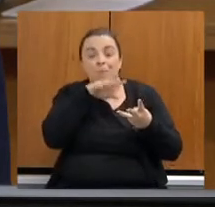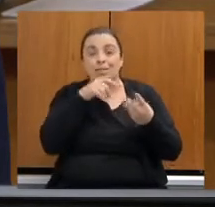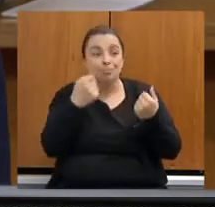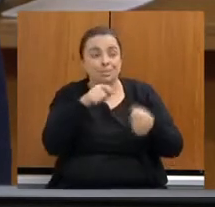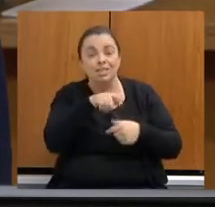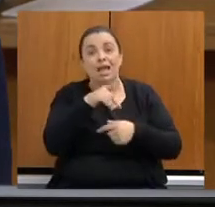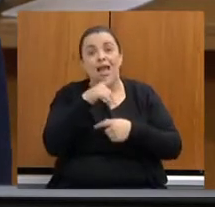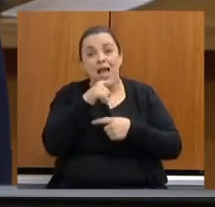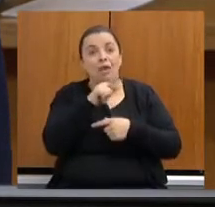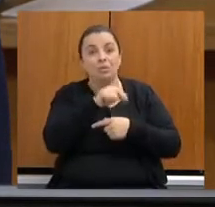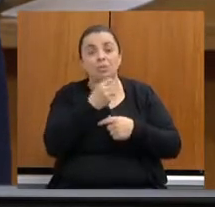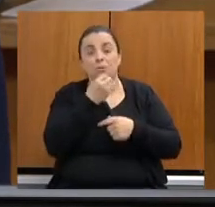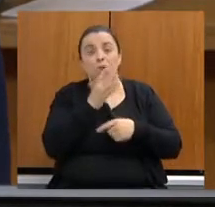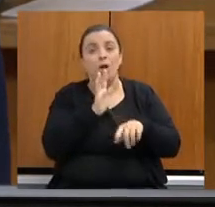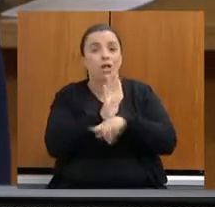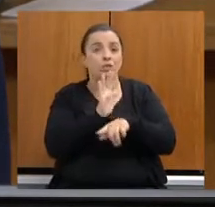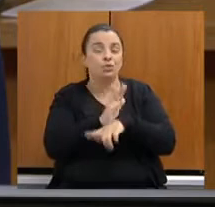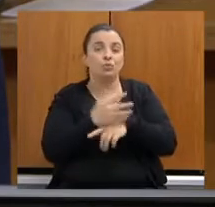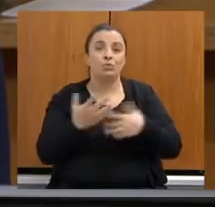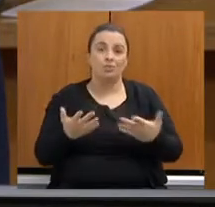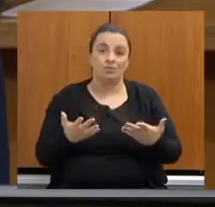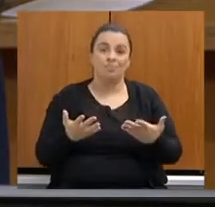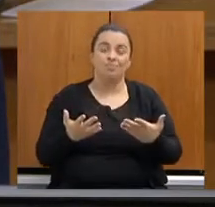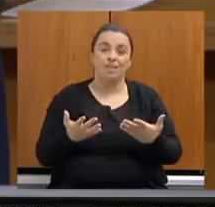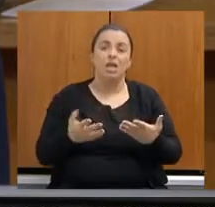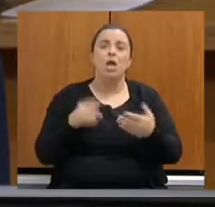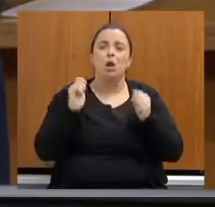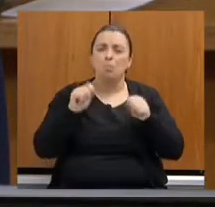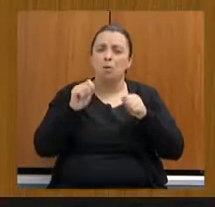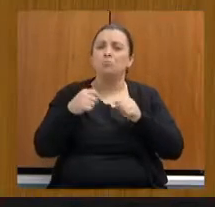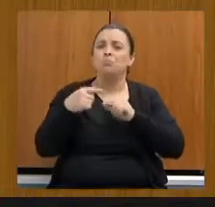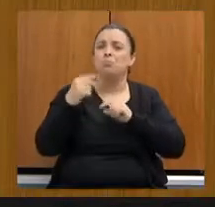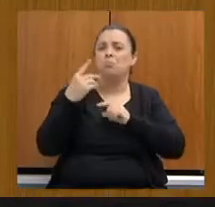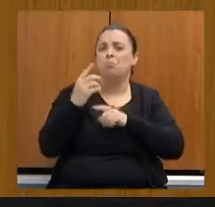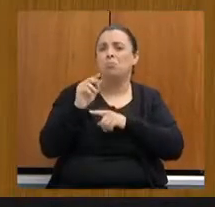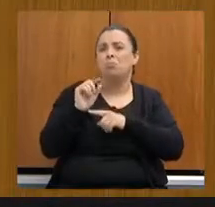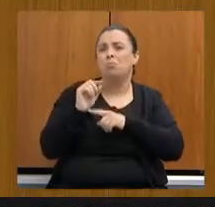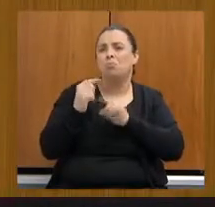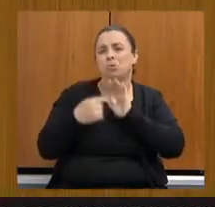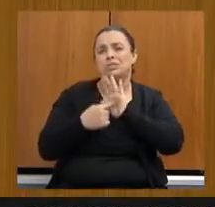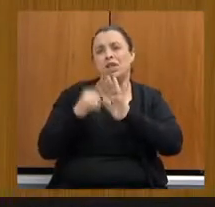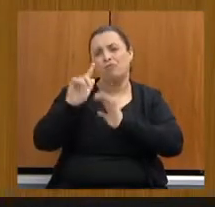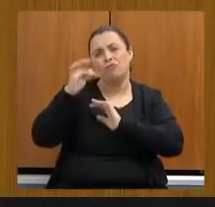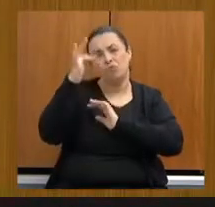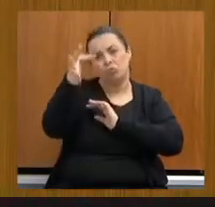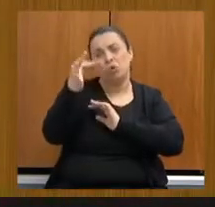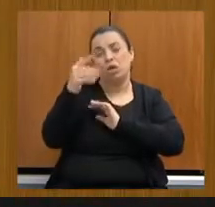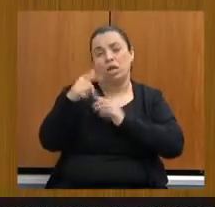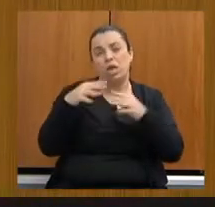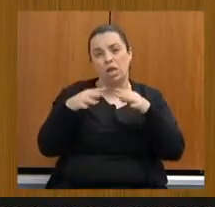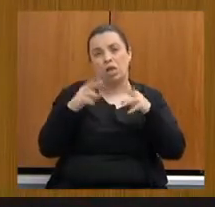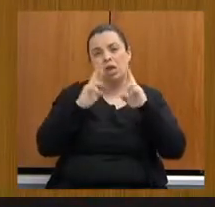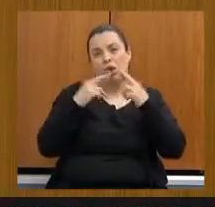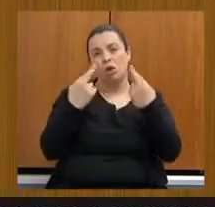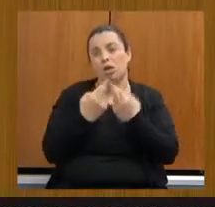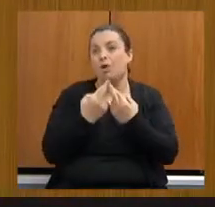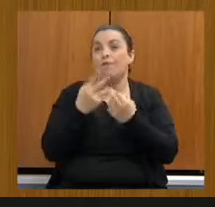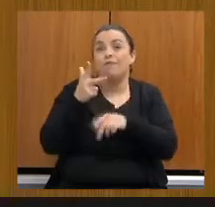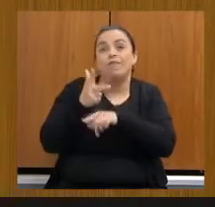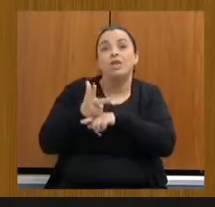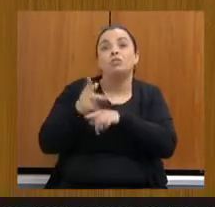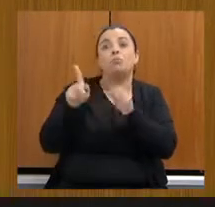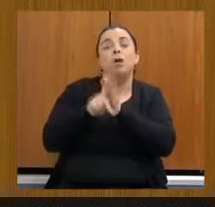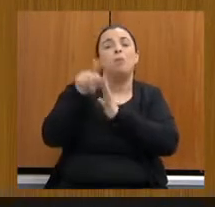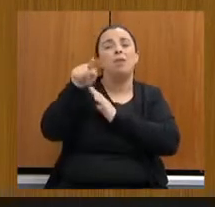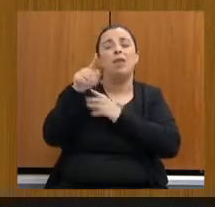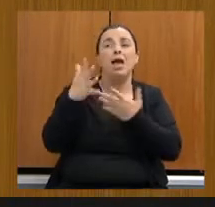gente vive no interior eu posso depois no momento trazer vídeo do Noroeste pequenas barragens da raça tem entradas as suas que são